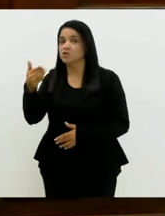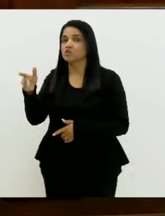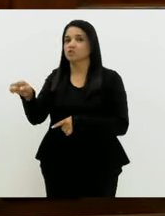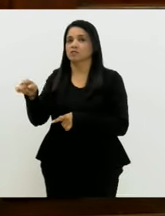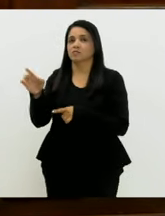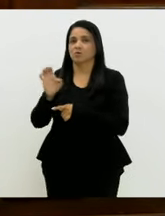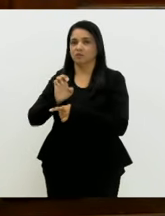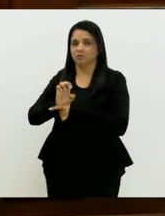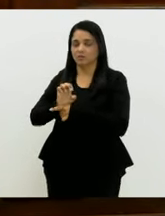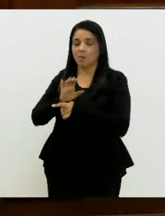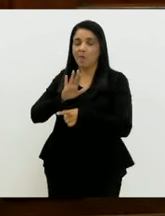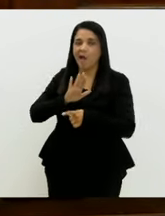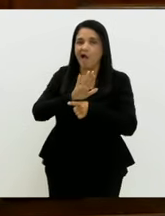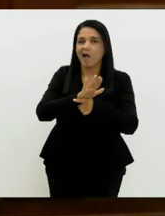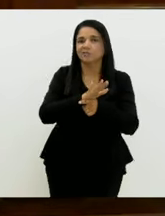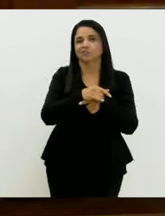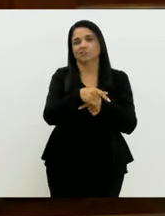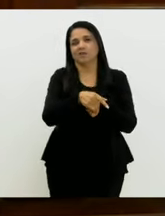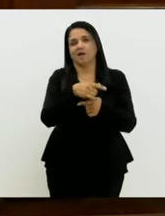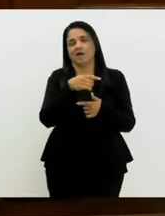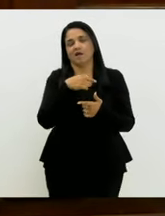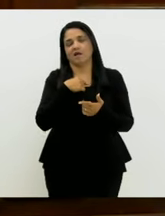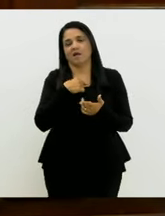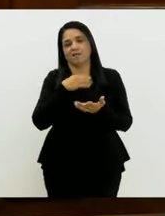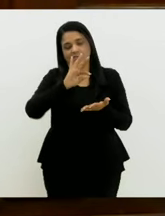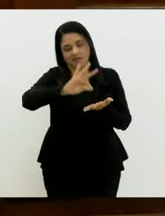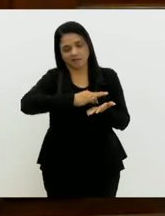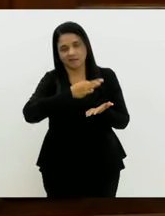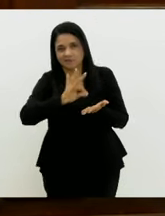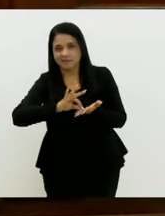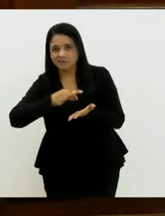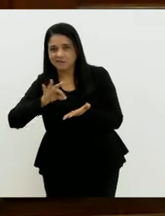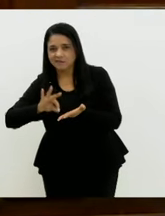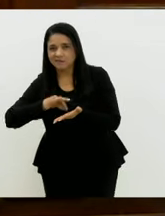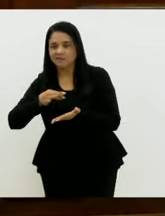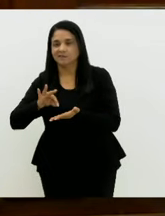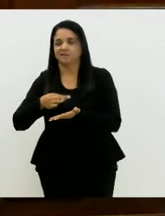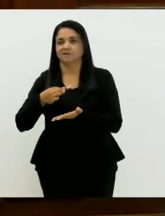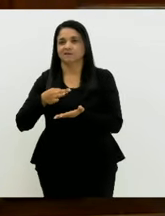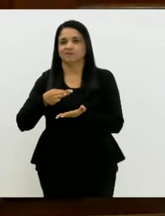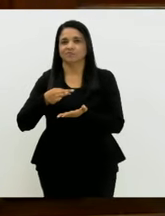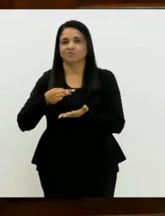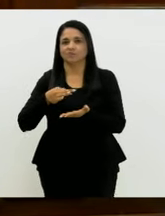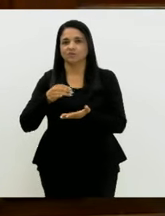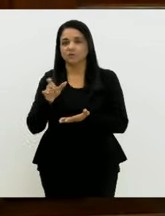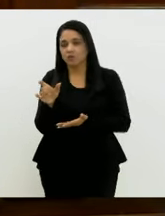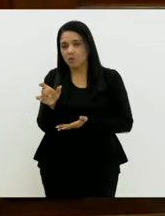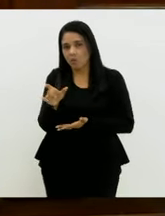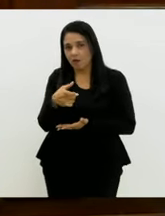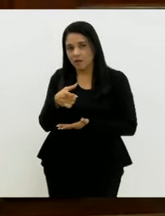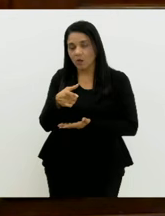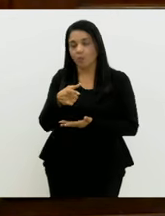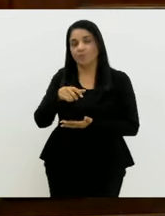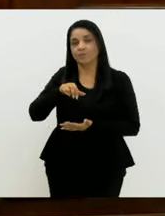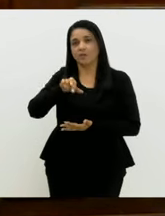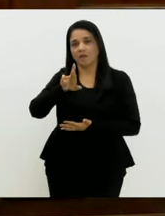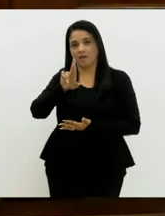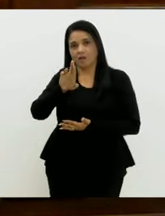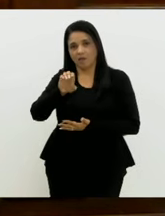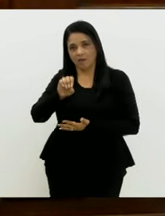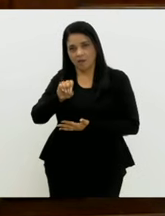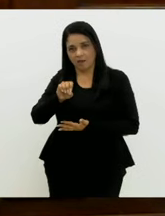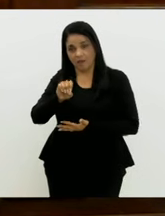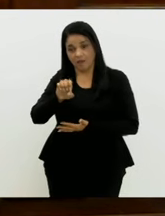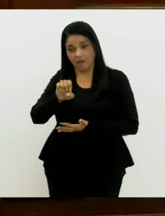ajudando a população na inscrição que foi feita no cartão Recomeçar, que eu já pedi a